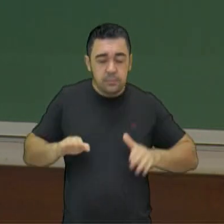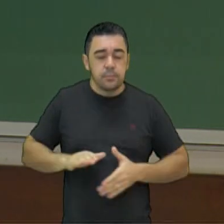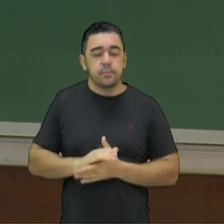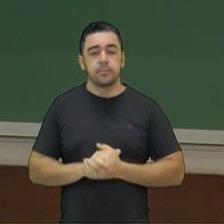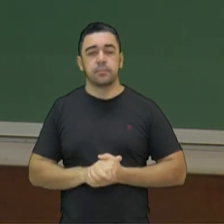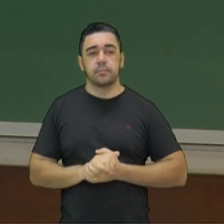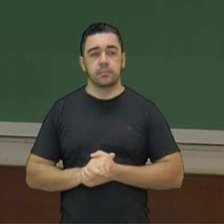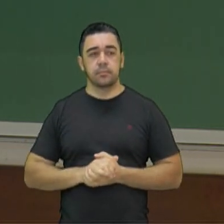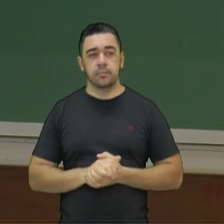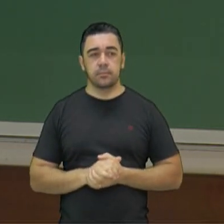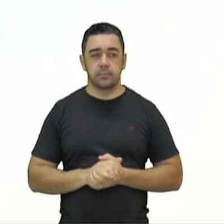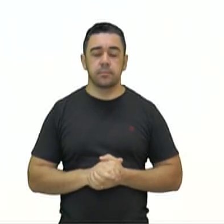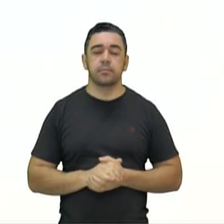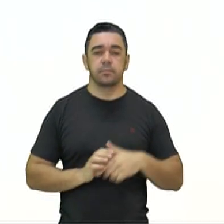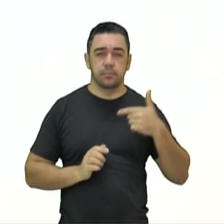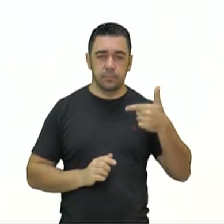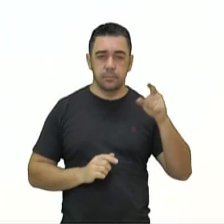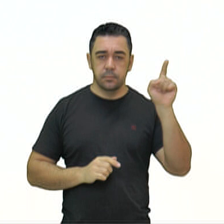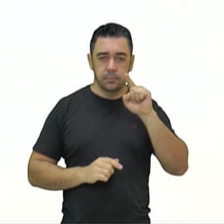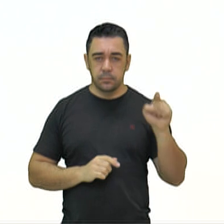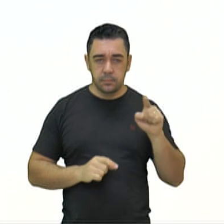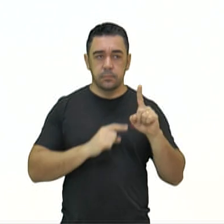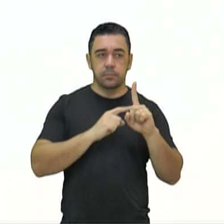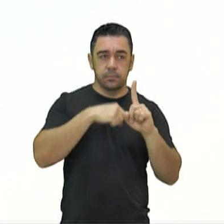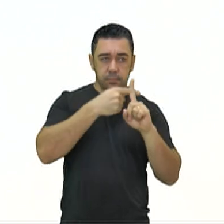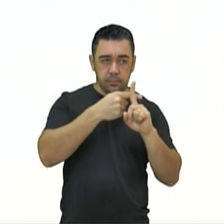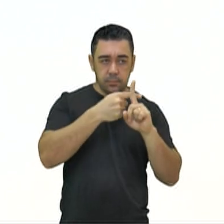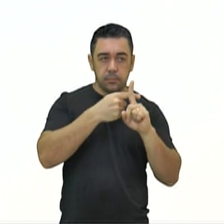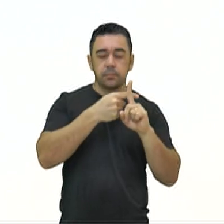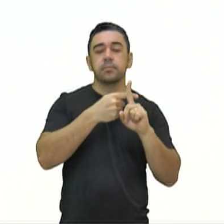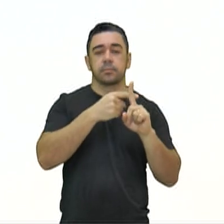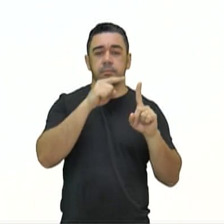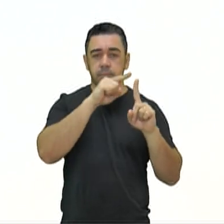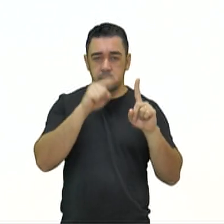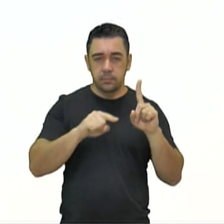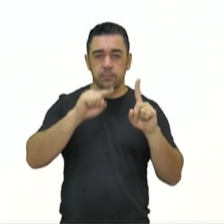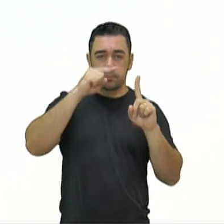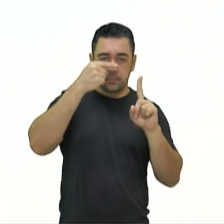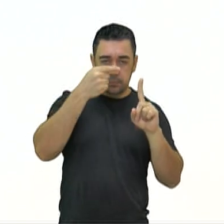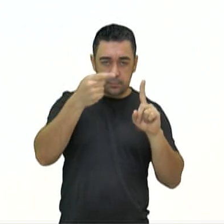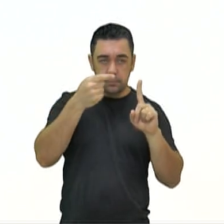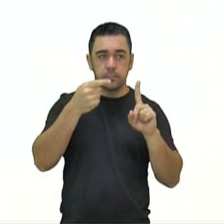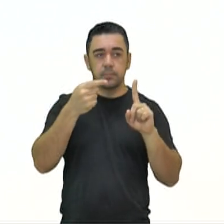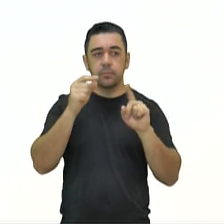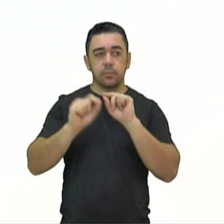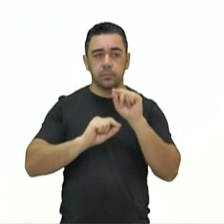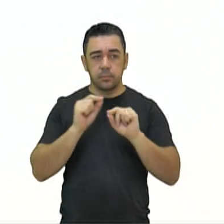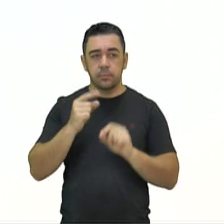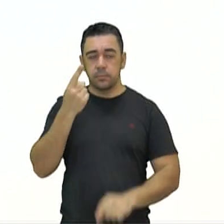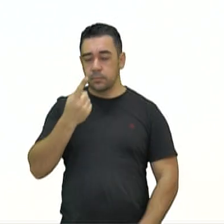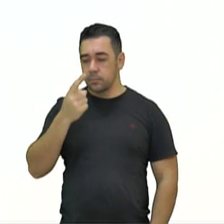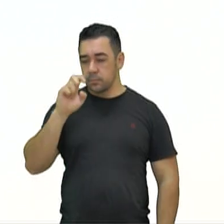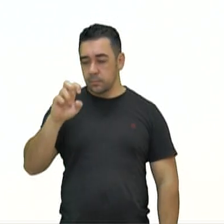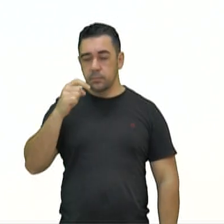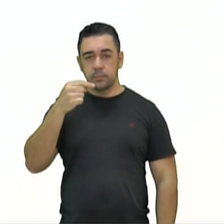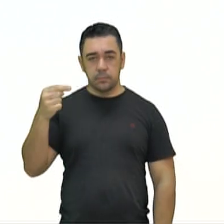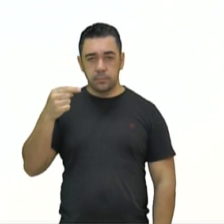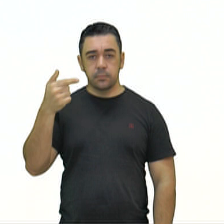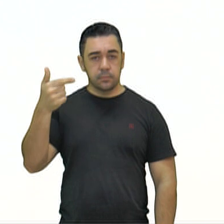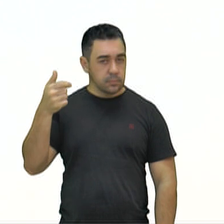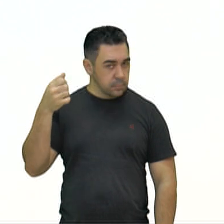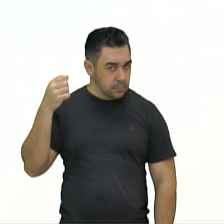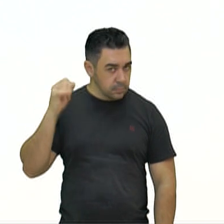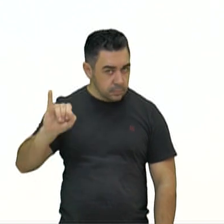aqui 2Z mais o conjugado do Z, que é igual a 15 menos 2i.